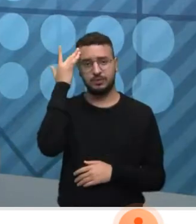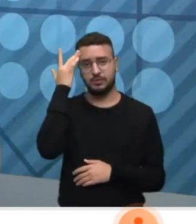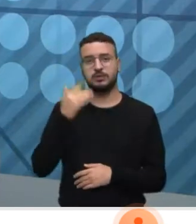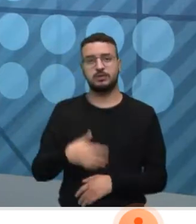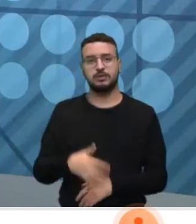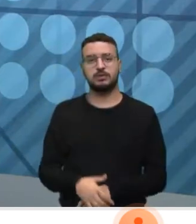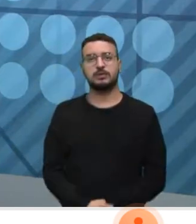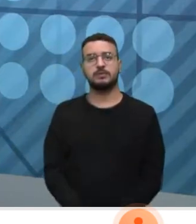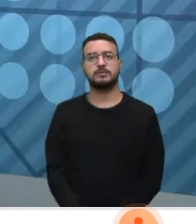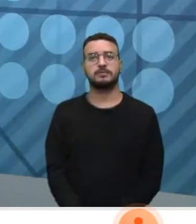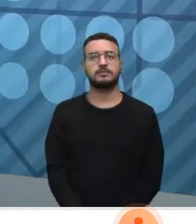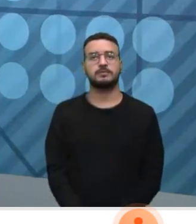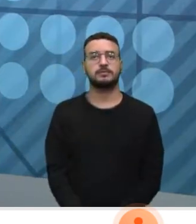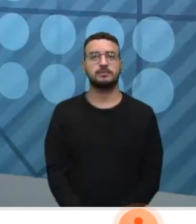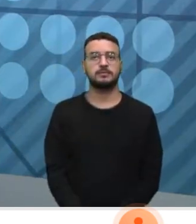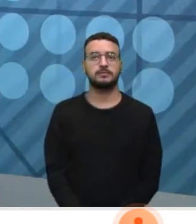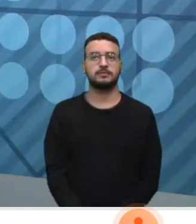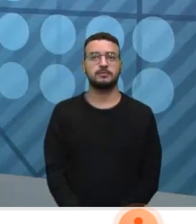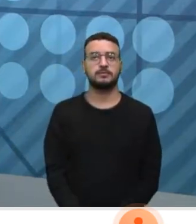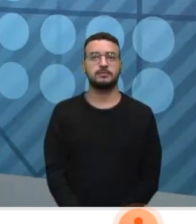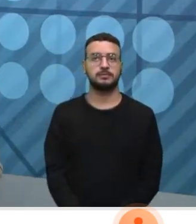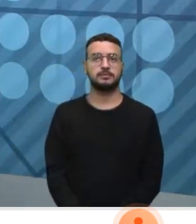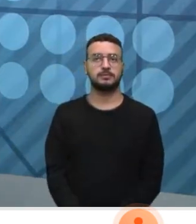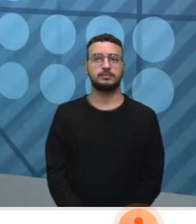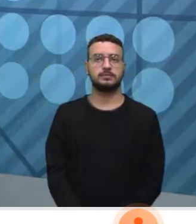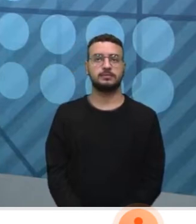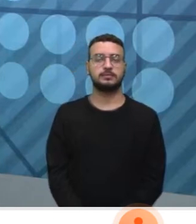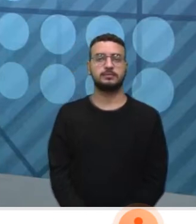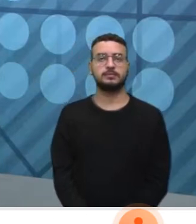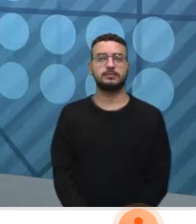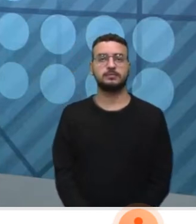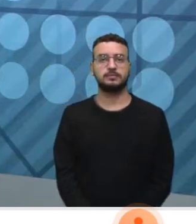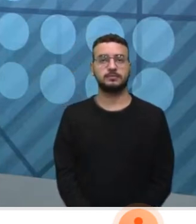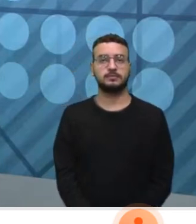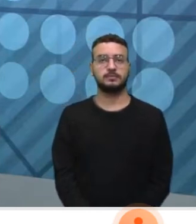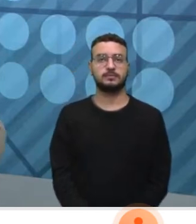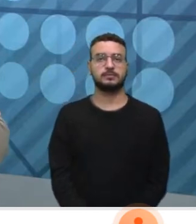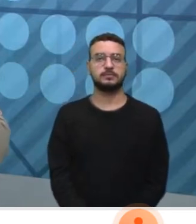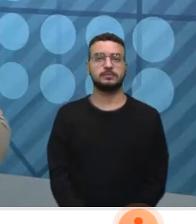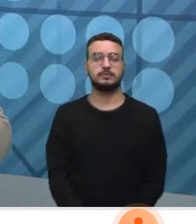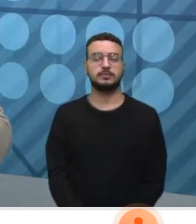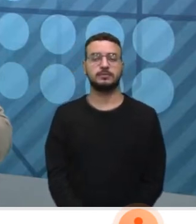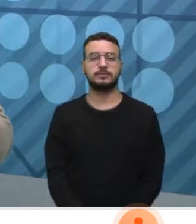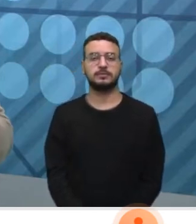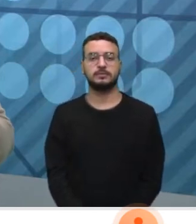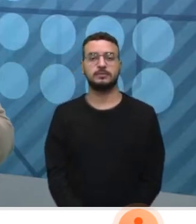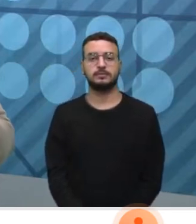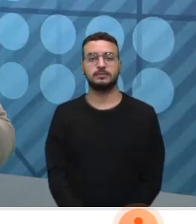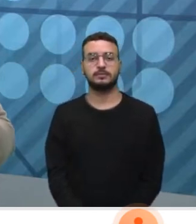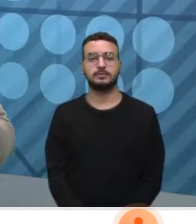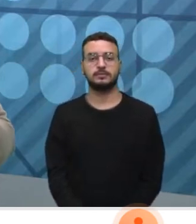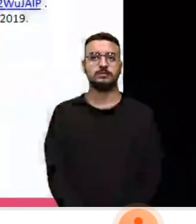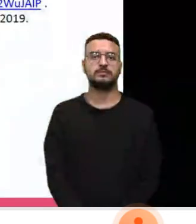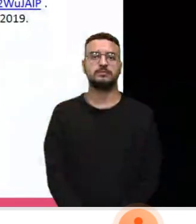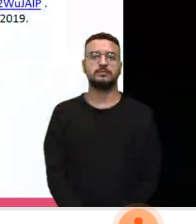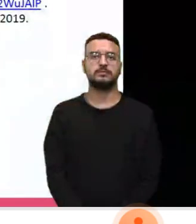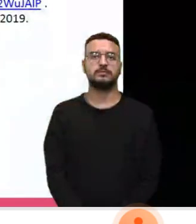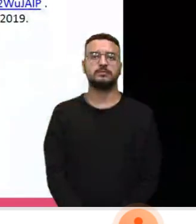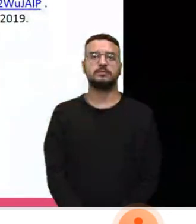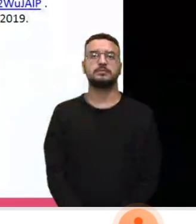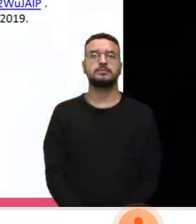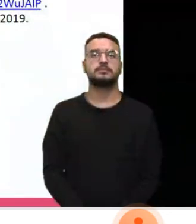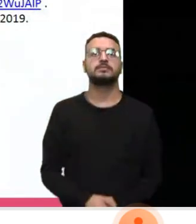Então, meu, seu, dele ou dela ou próprio. No quadro,